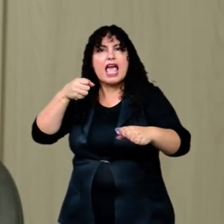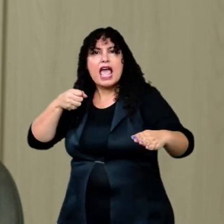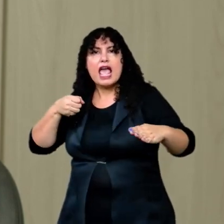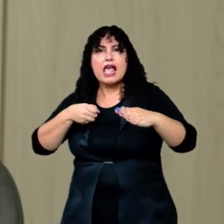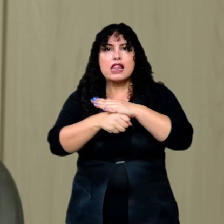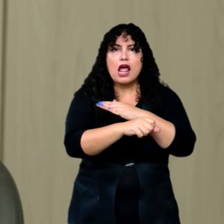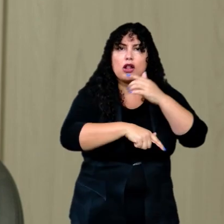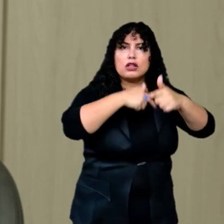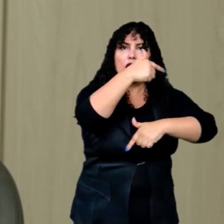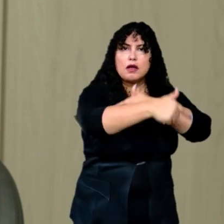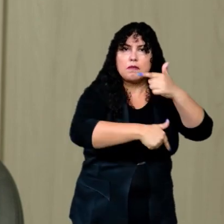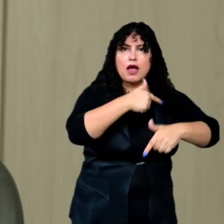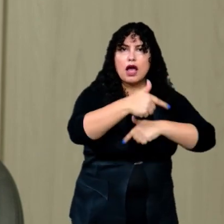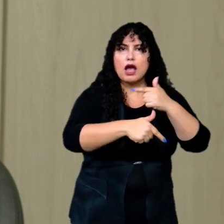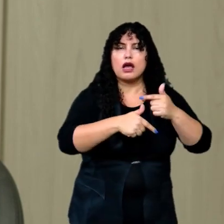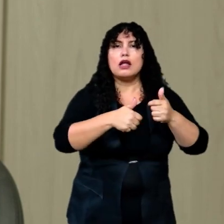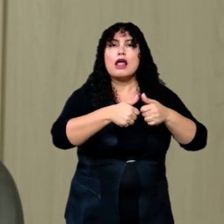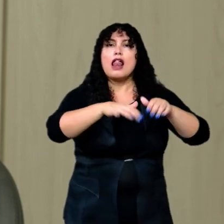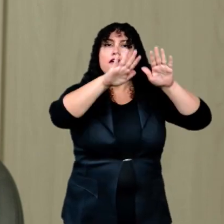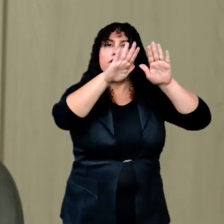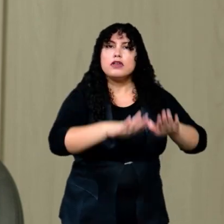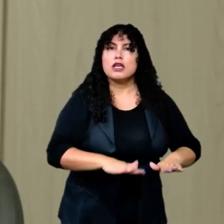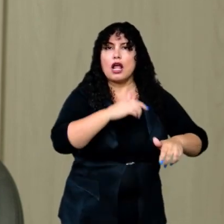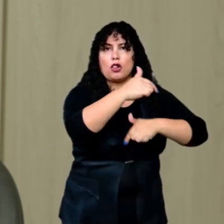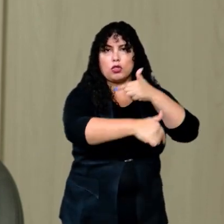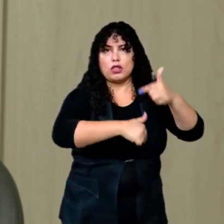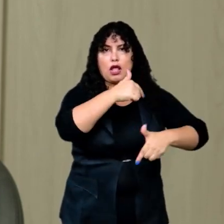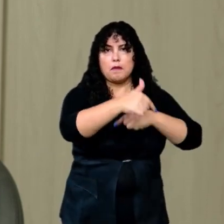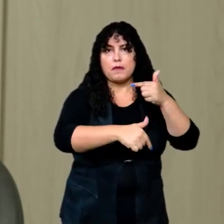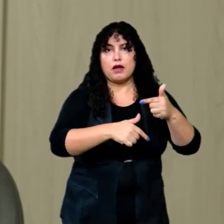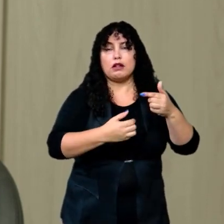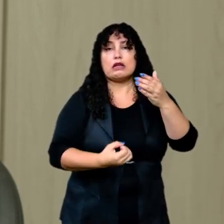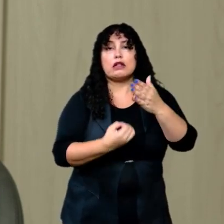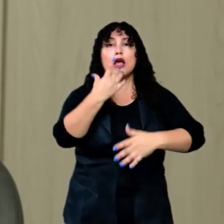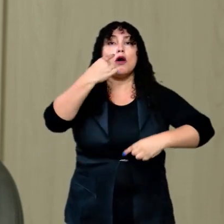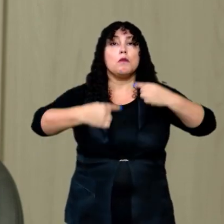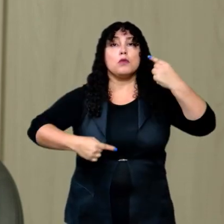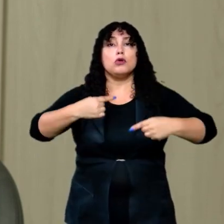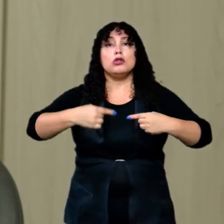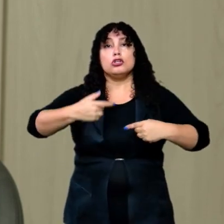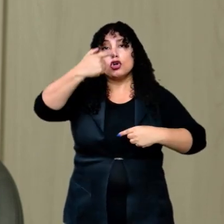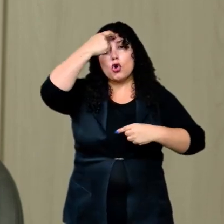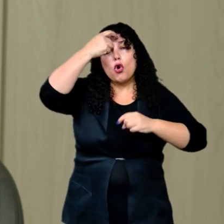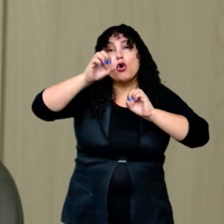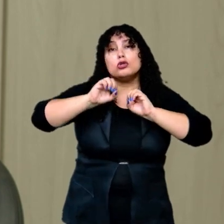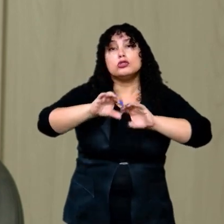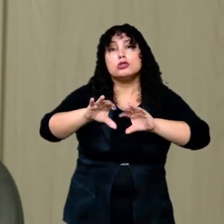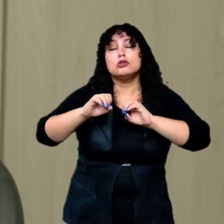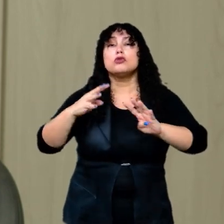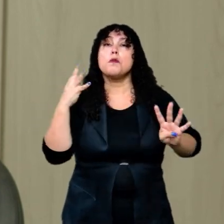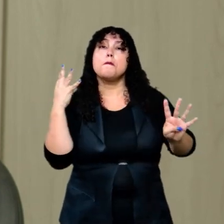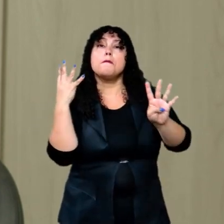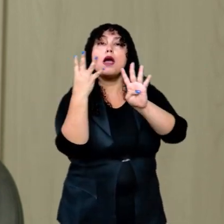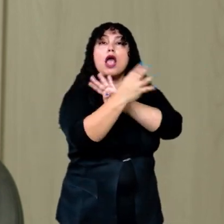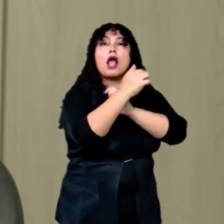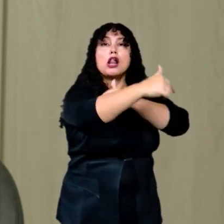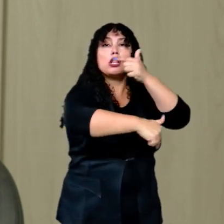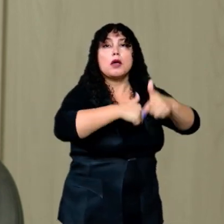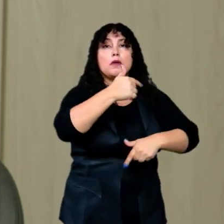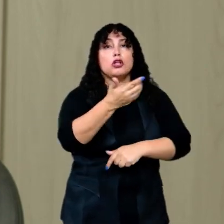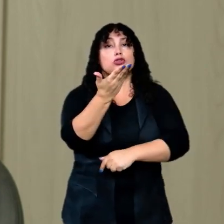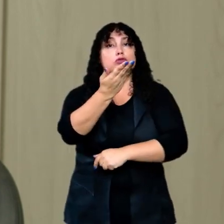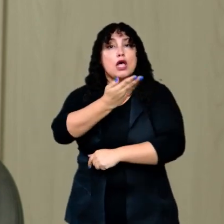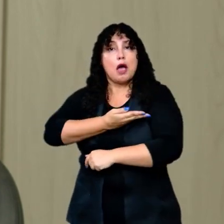no trabalho, ela consiga permanecer. Então, fazer uma política de conscientização do mercado de trabalho, dos colegas